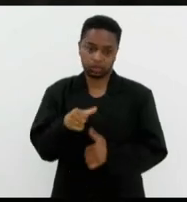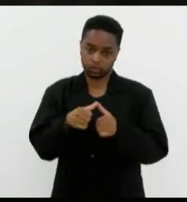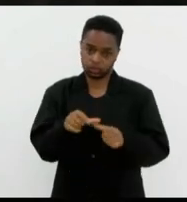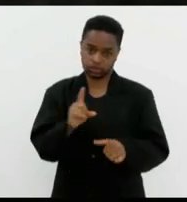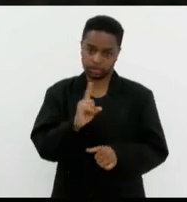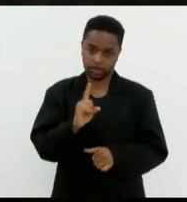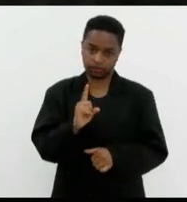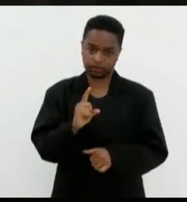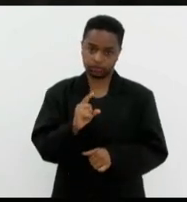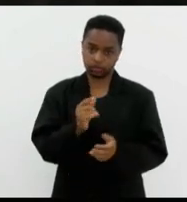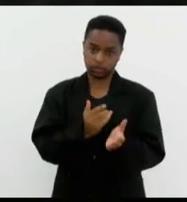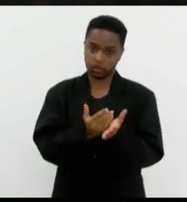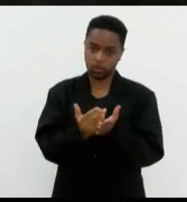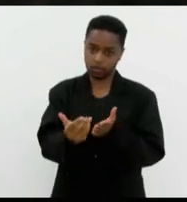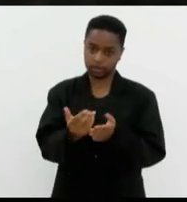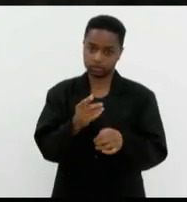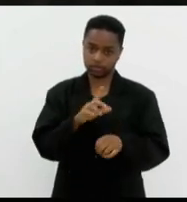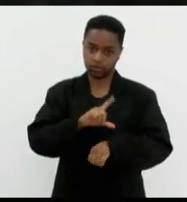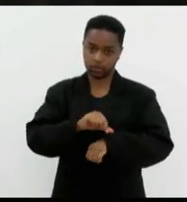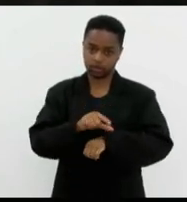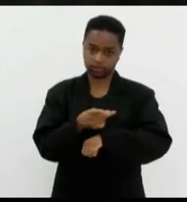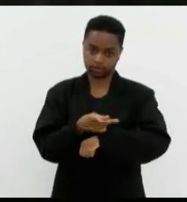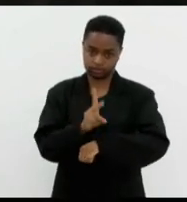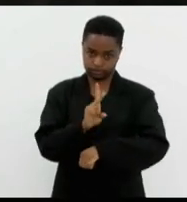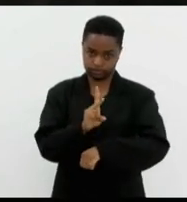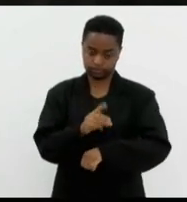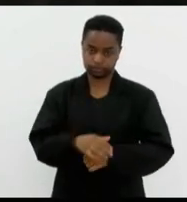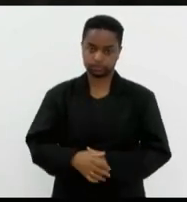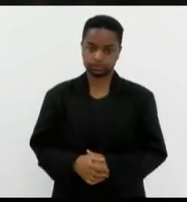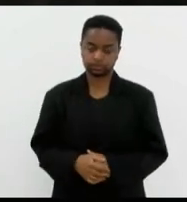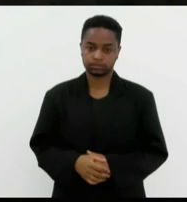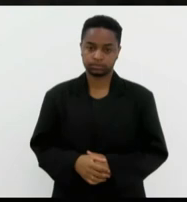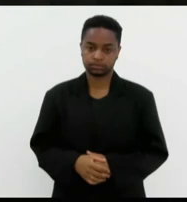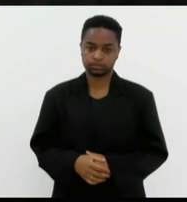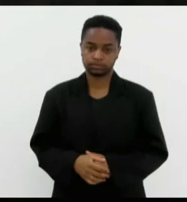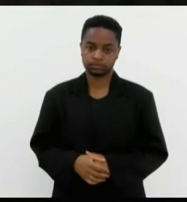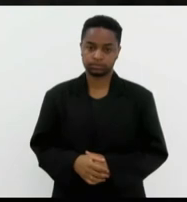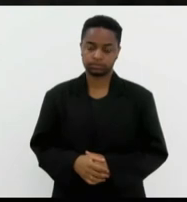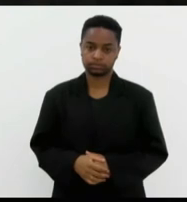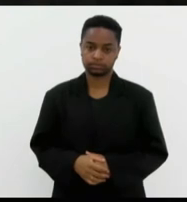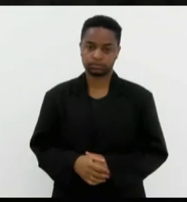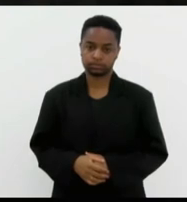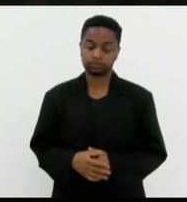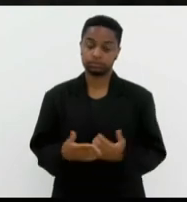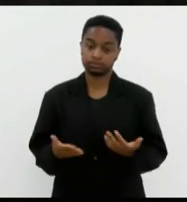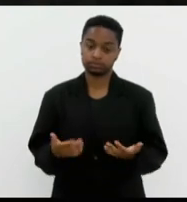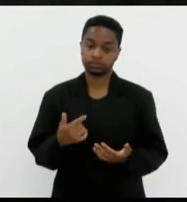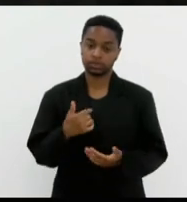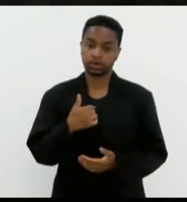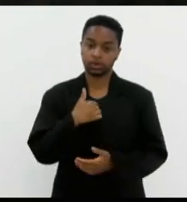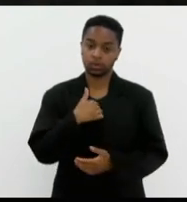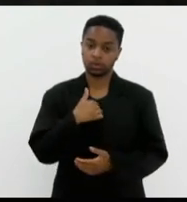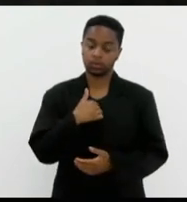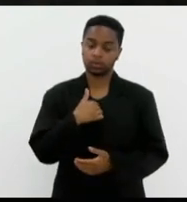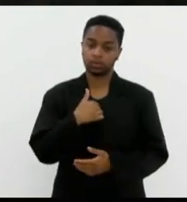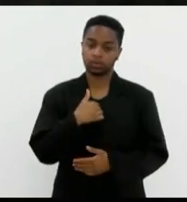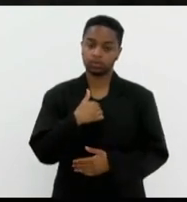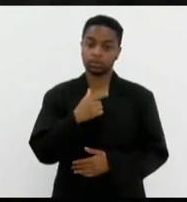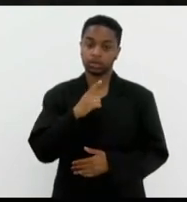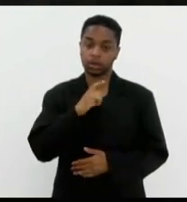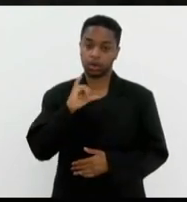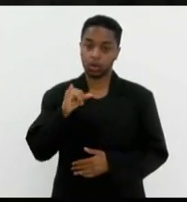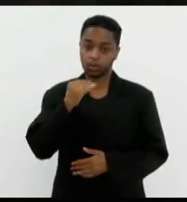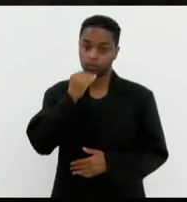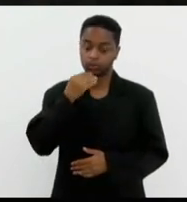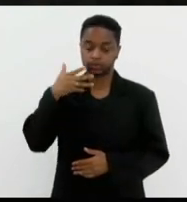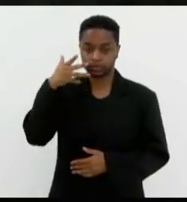expediente inicial, às 14 horas, e tive oportunidade de me